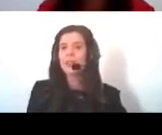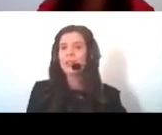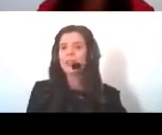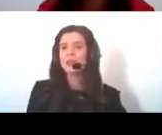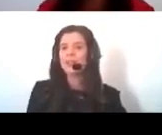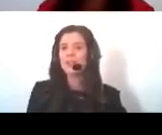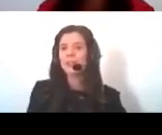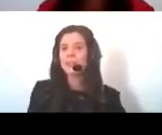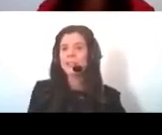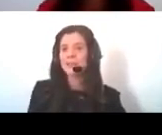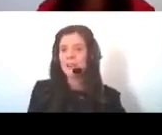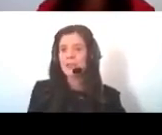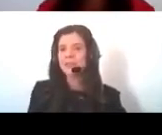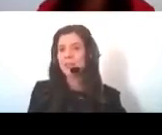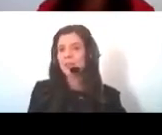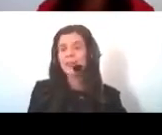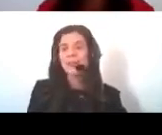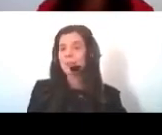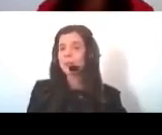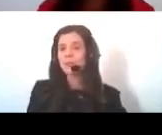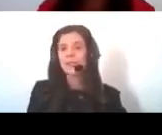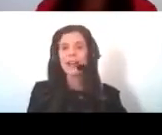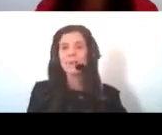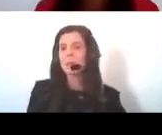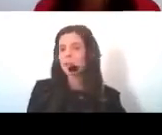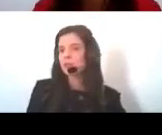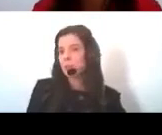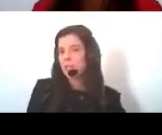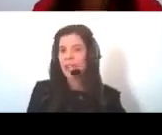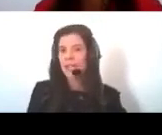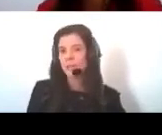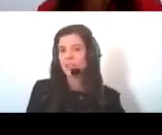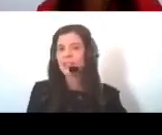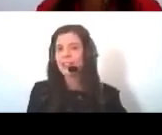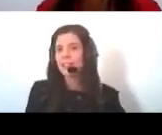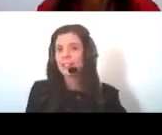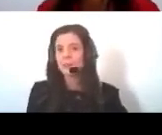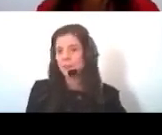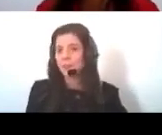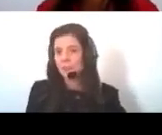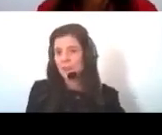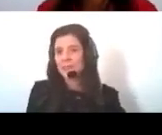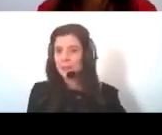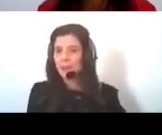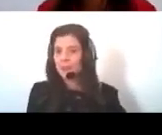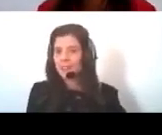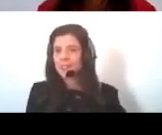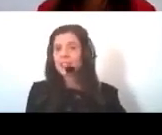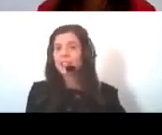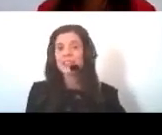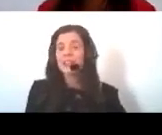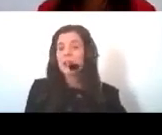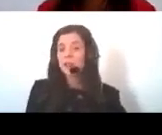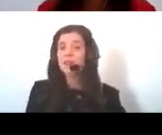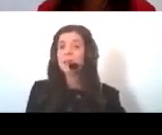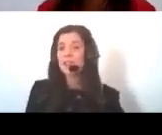que é parente do prefeito vai ter um cargo comissão. Todo mundo vai falar, ele pode não trabalhar, ele pode nem ir, que o prefeito nunca vai mandar ele embora. Então,